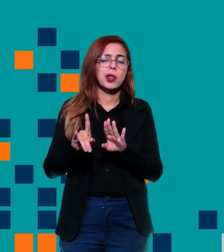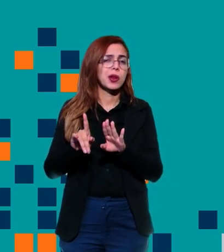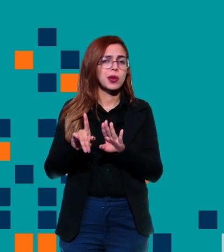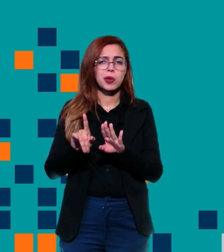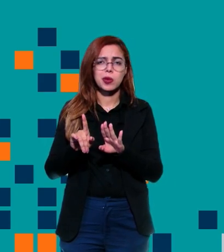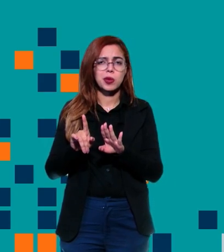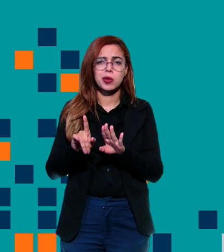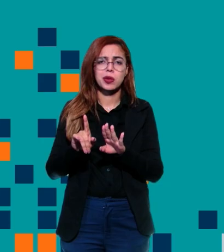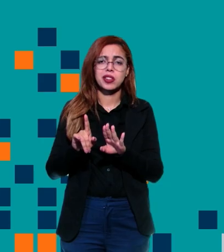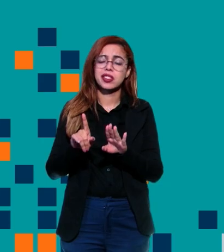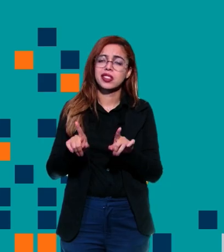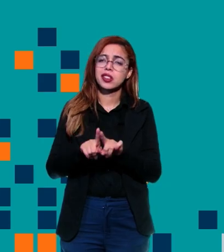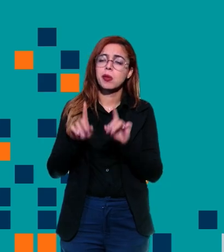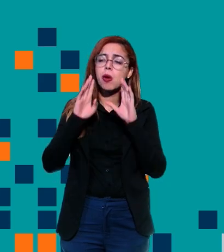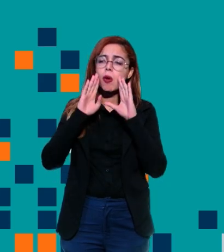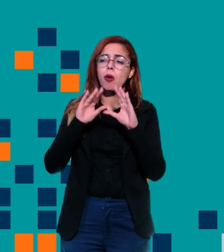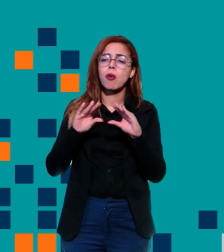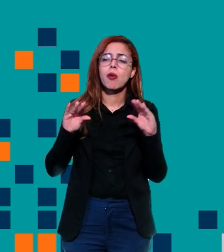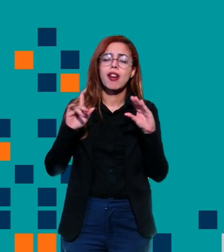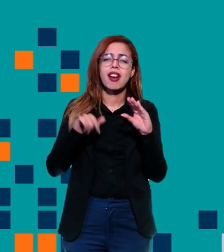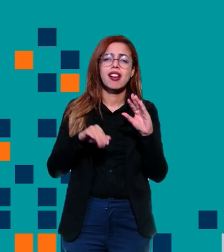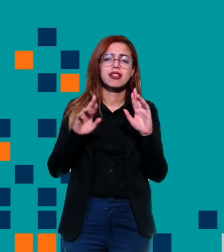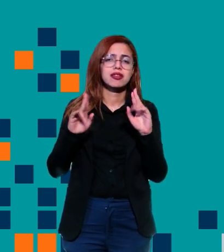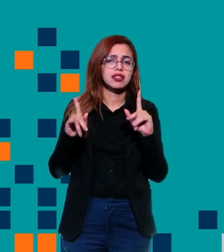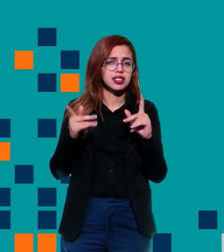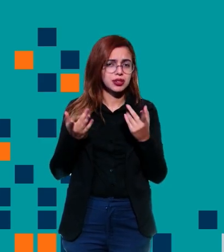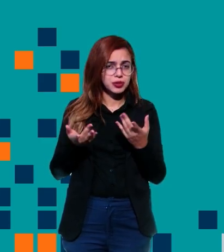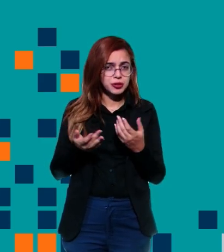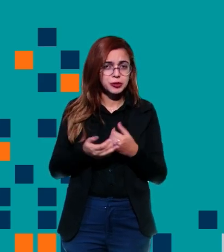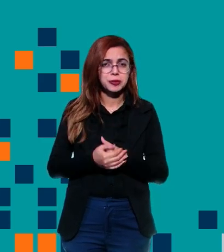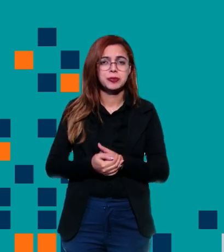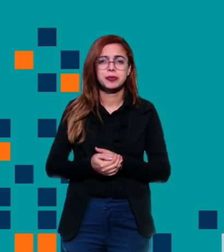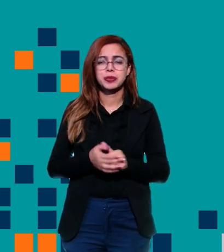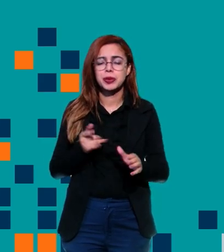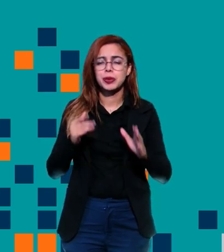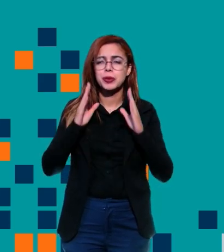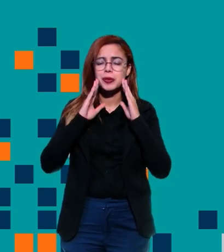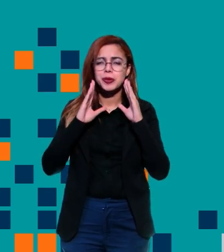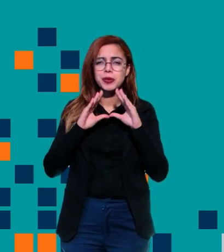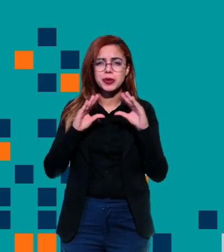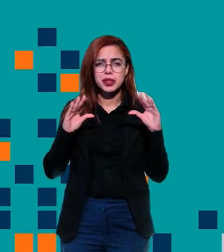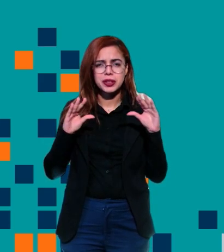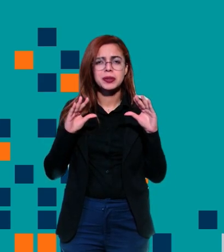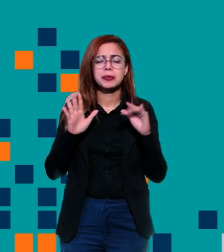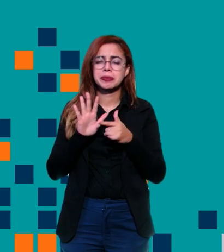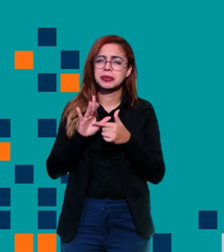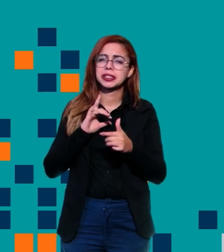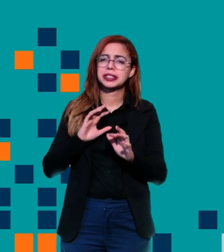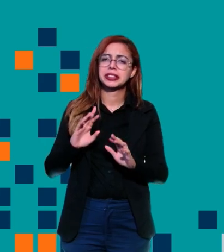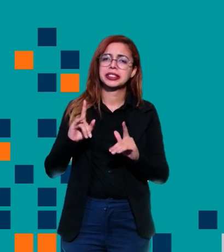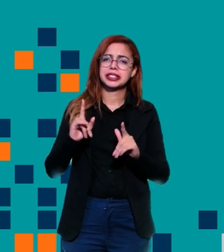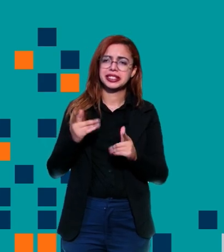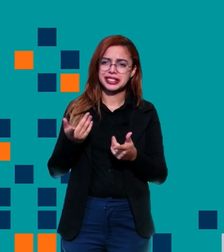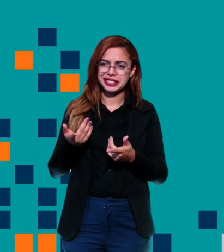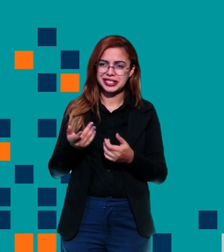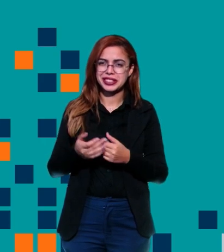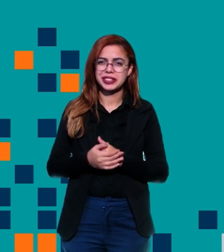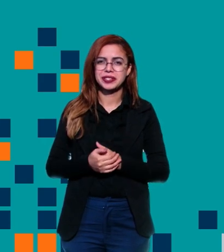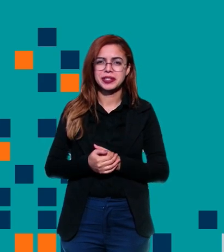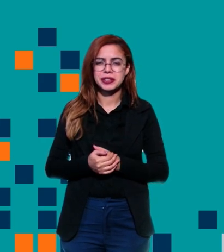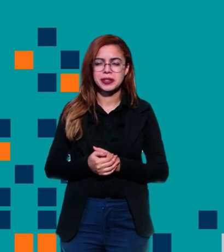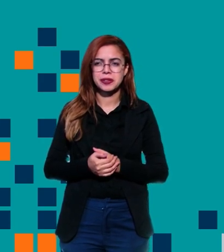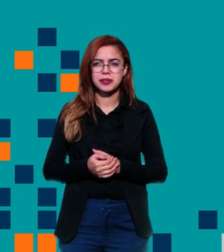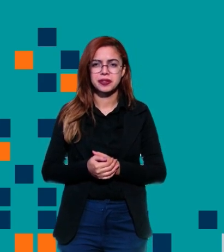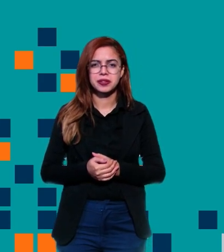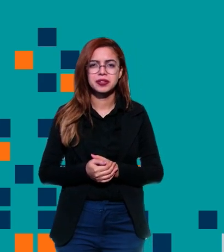em cima, o conforto era outro, né? Então, essa coisa do conforto... A busca era diferente, né? Então,